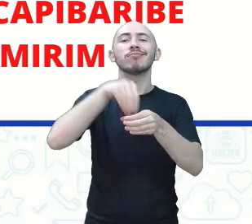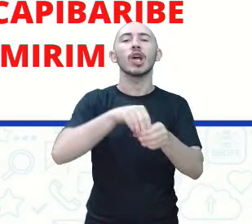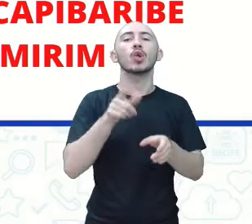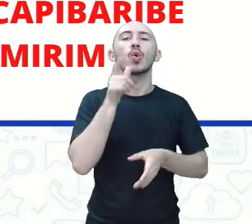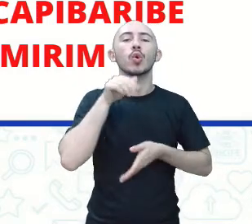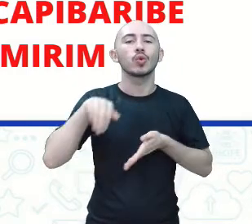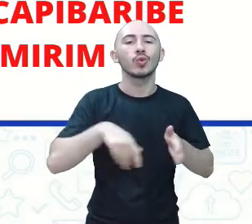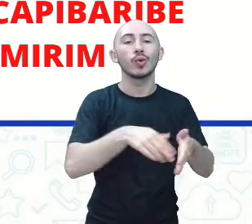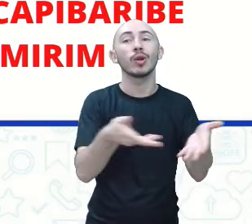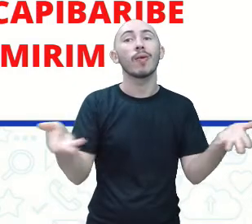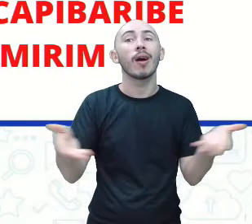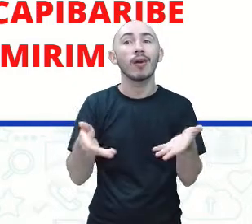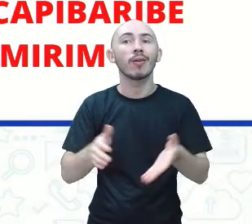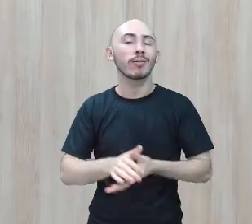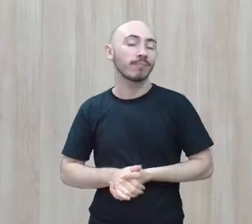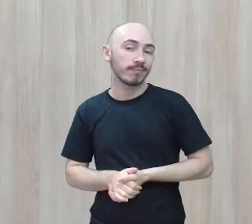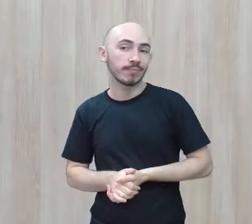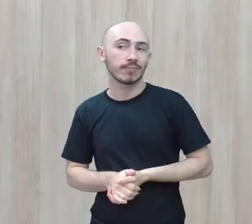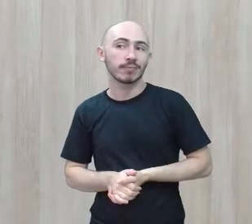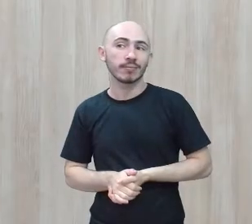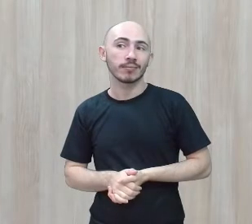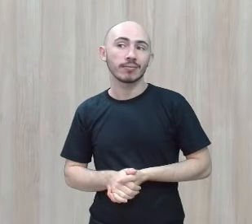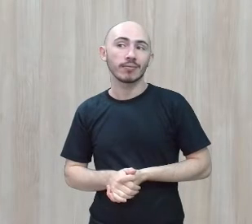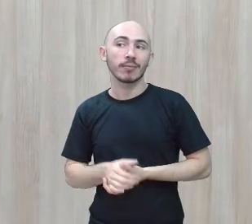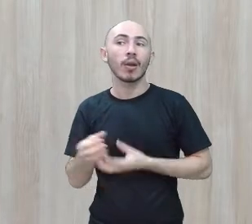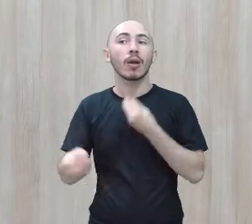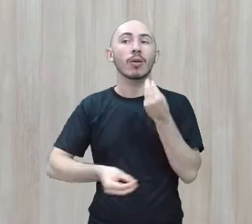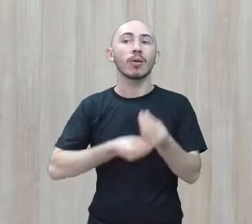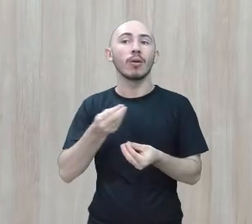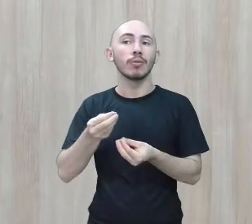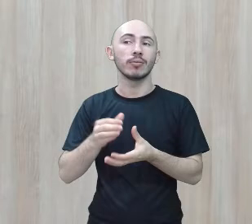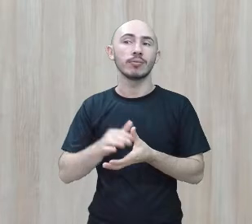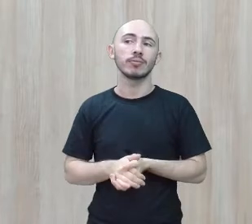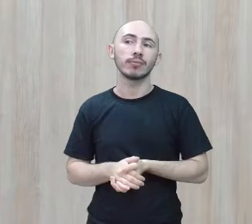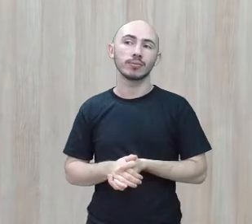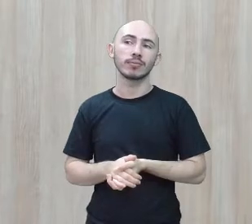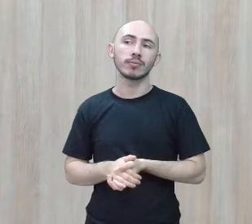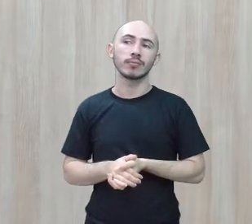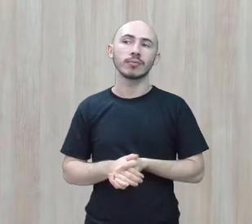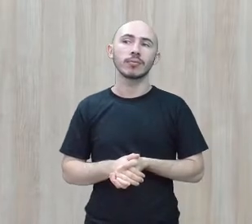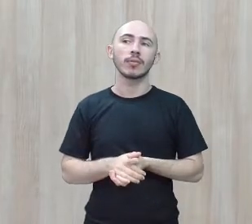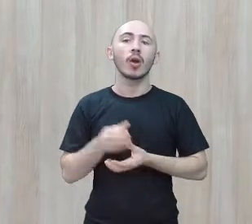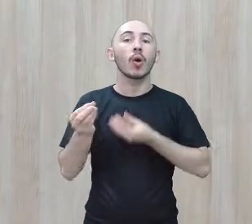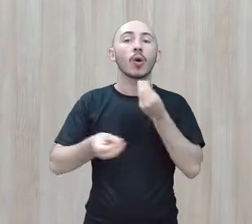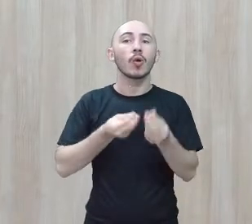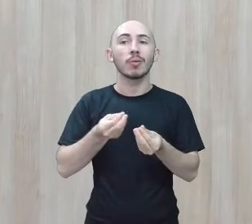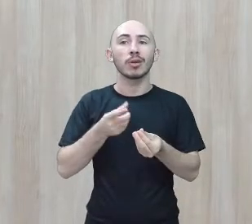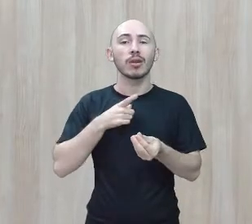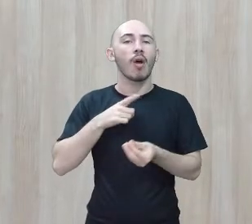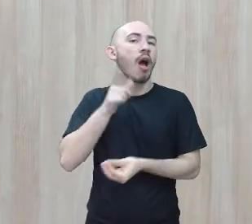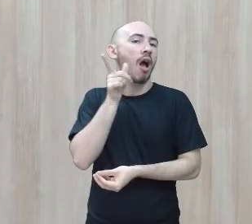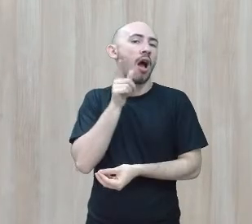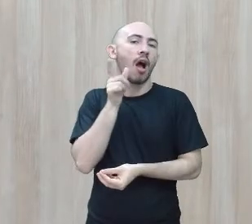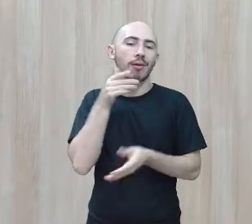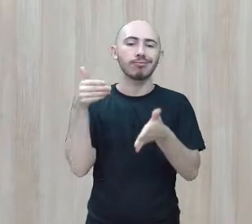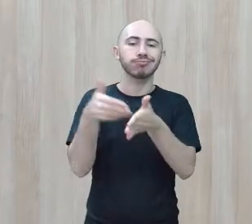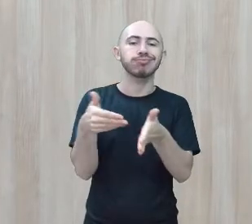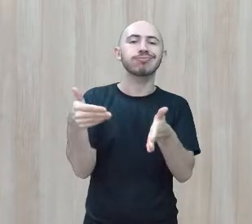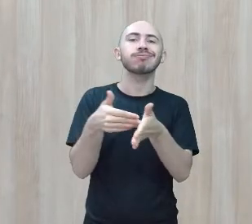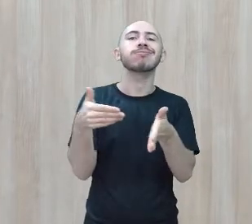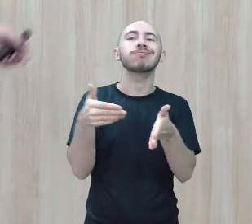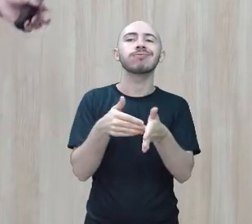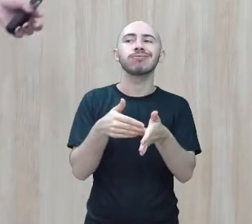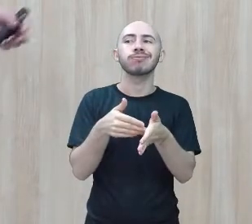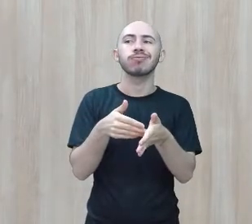Que aí a gente imagina que pelo volume represou. E aí essa parte de baixo ficou sem receber água. Quem ficou sem